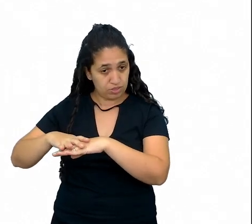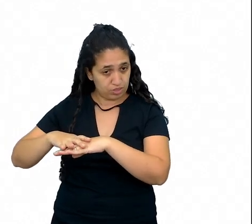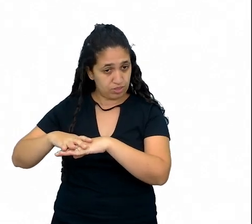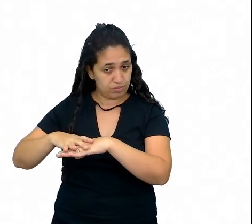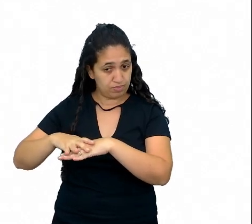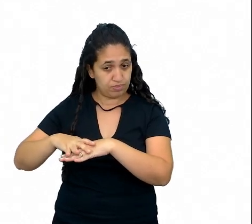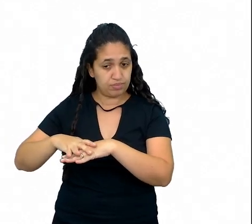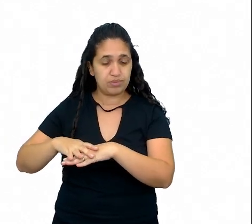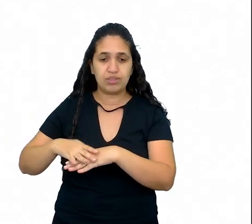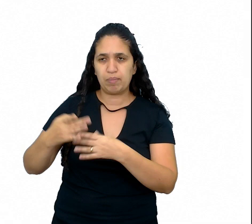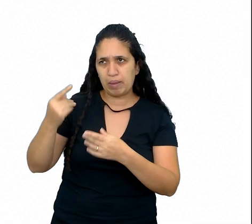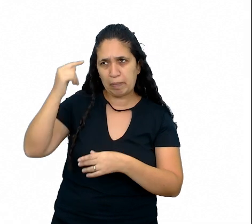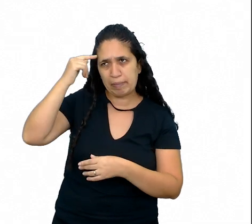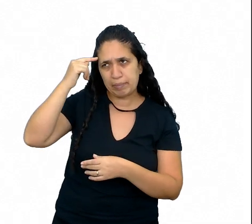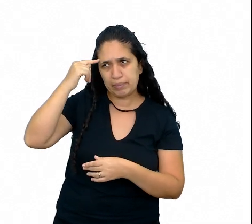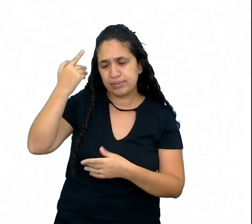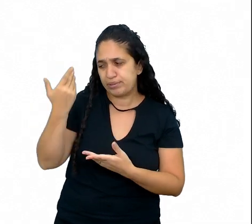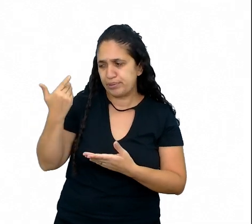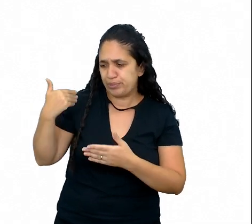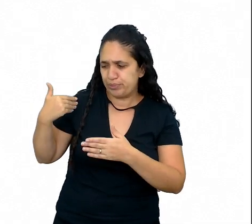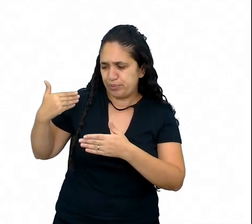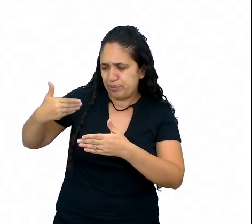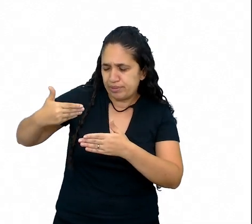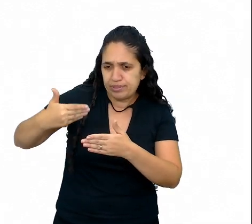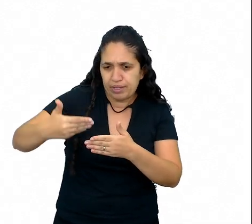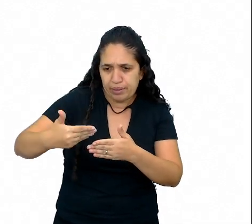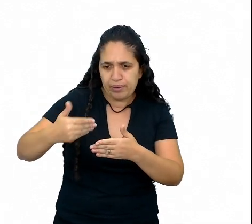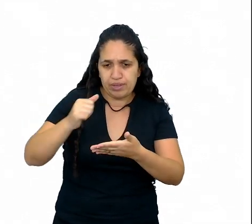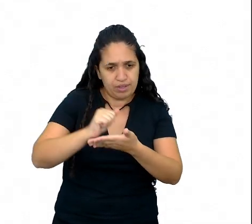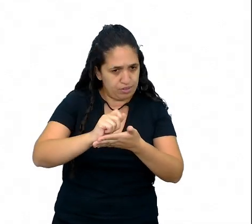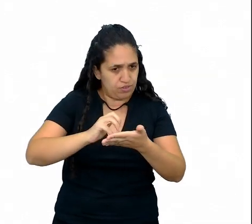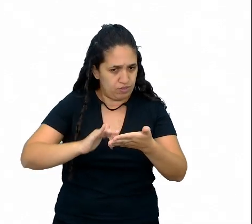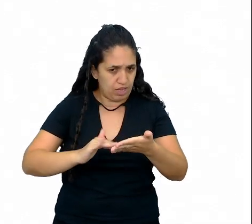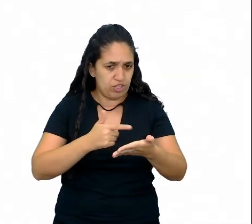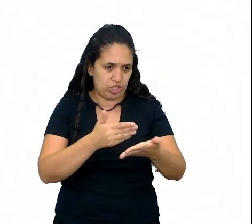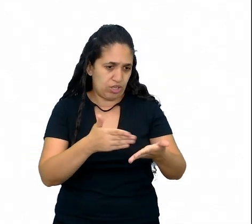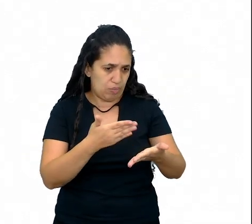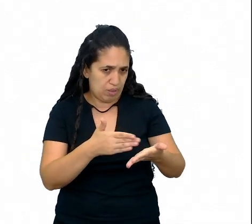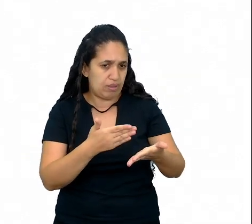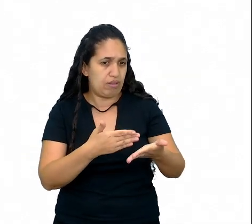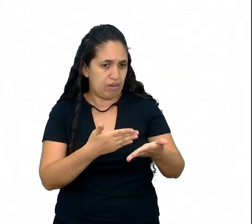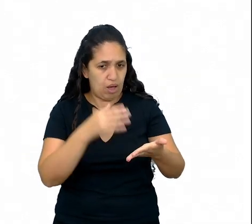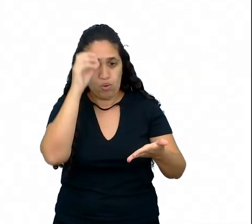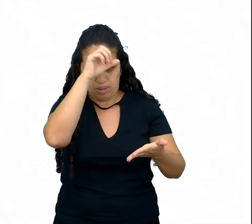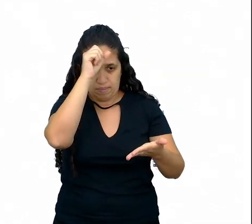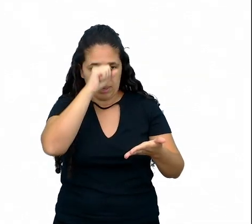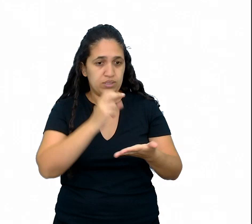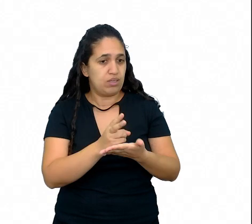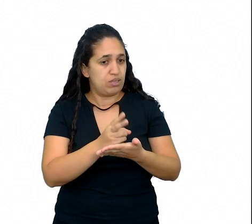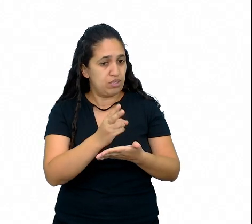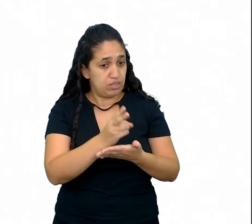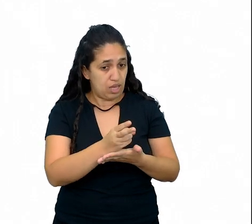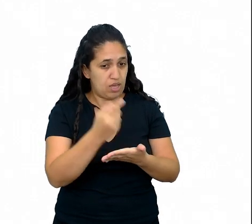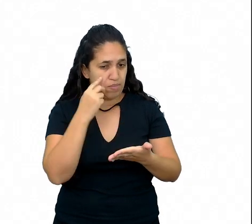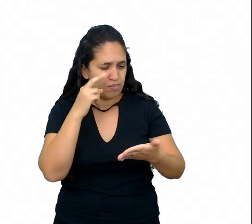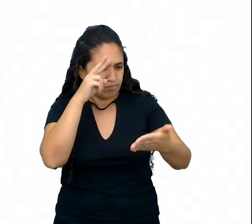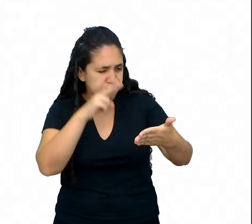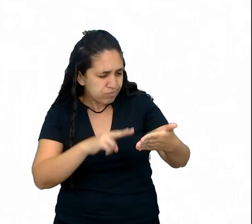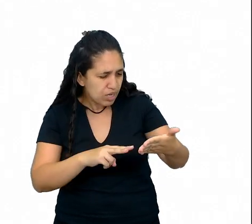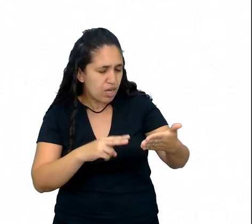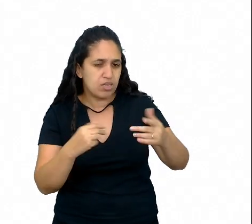sobre pensando numa sequência de atividades do material do Aprender Sempre, ver quais recursos tecnológicos